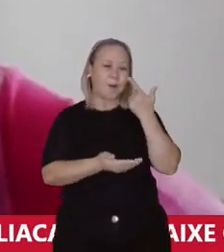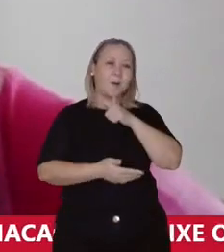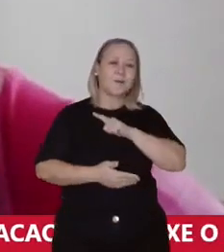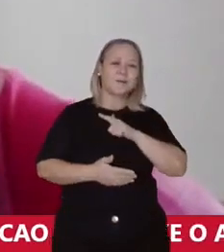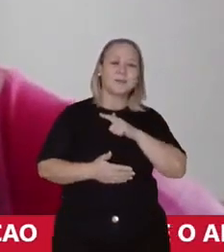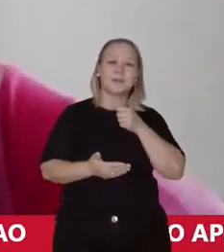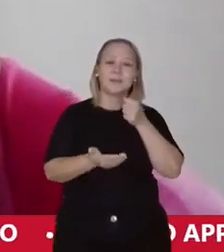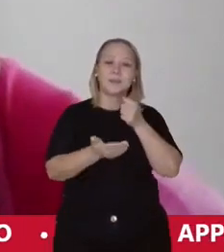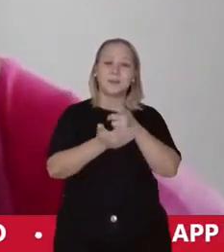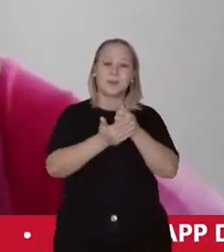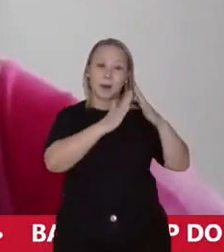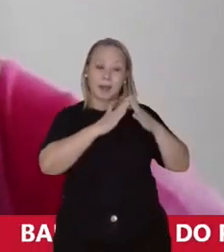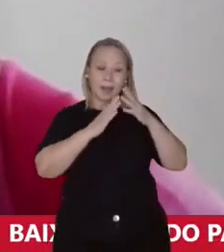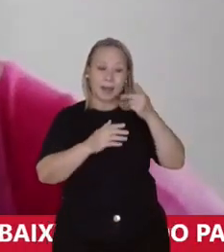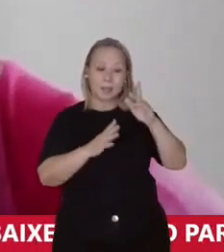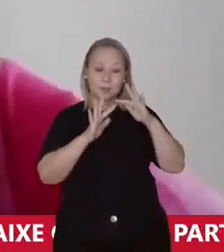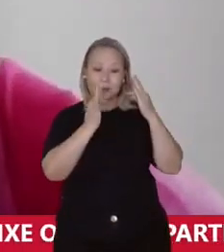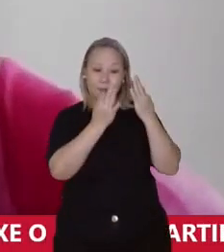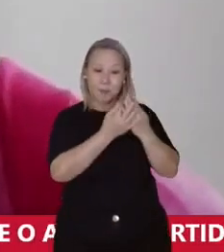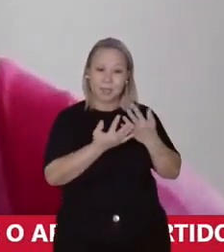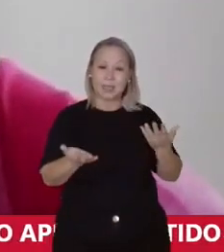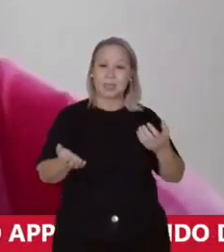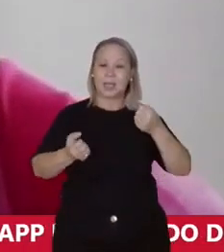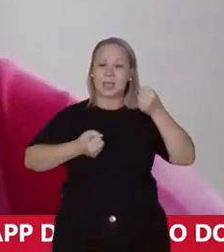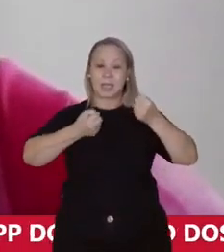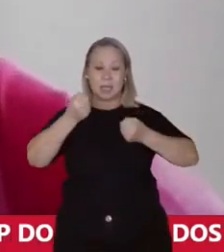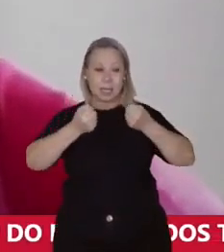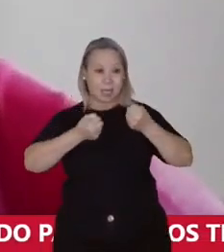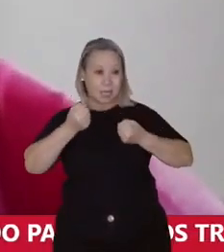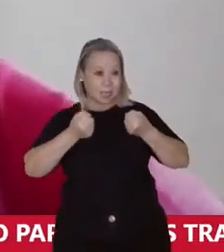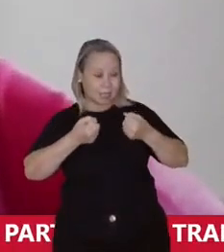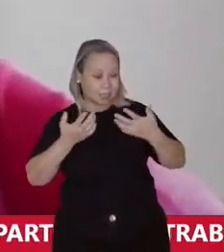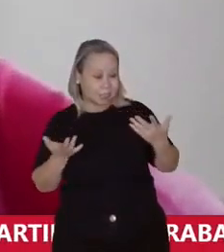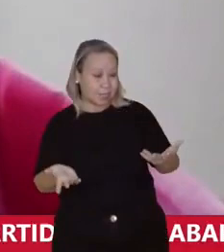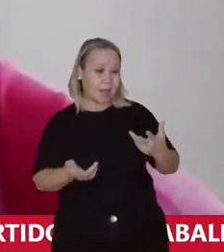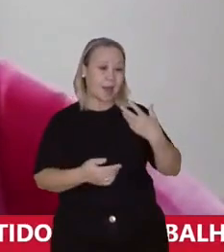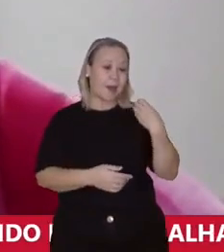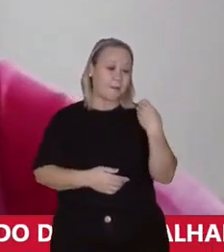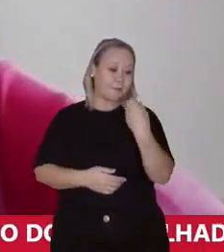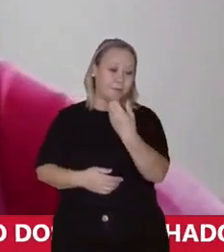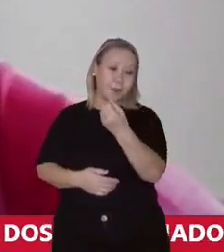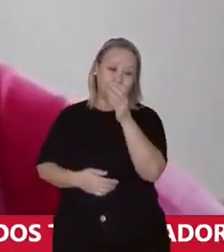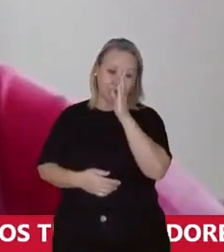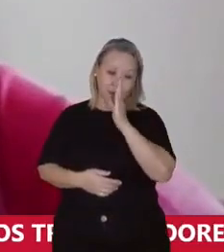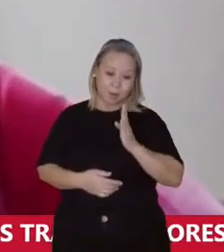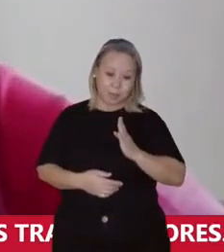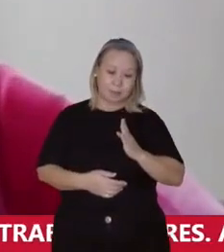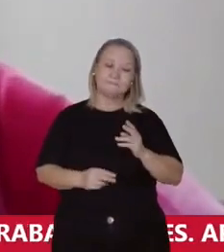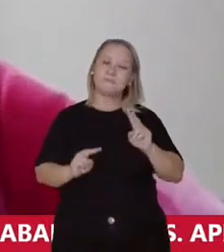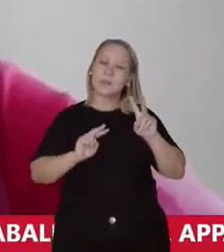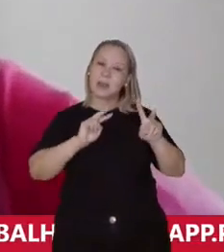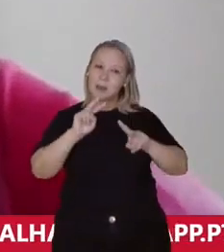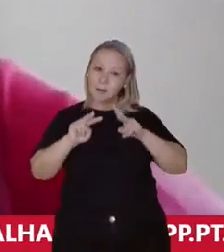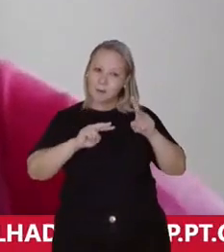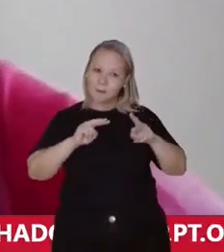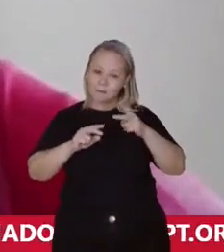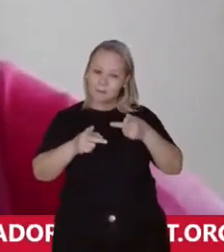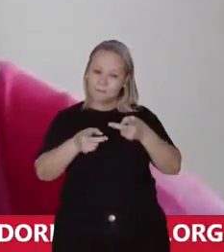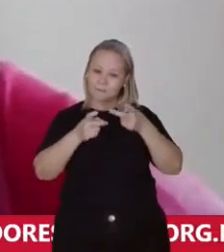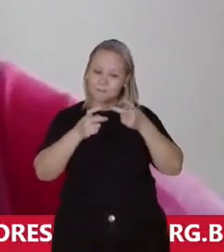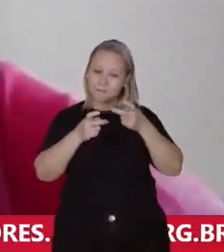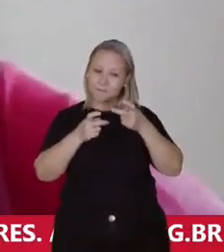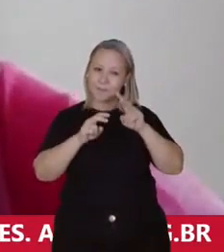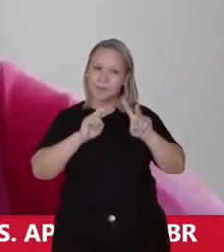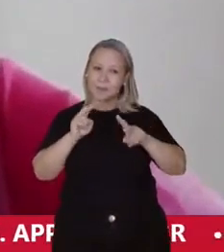de carro, que podia viajar ao Brasil. Essa juventude viu esses sonhos virarem realidade com os governos do PT. Uma